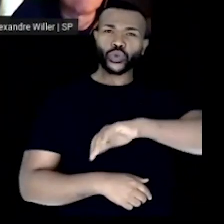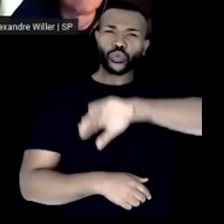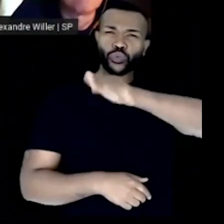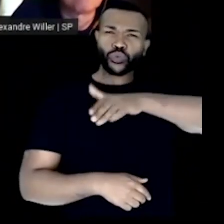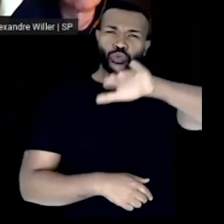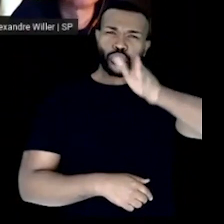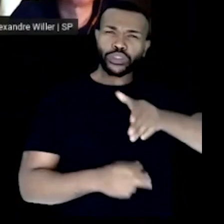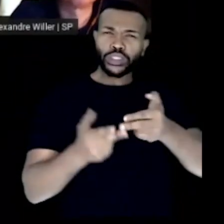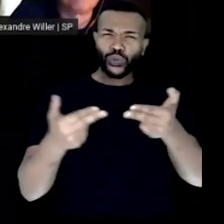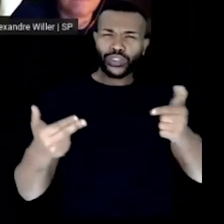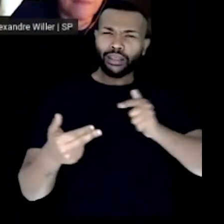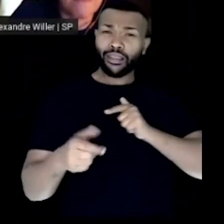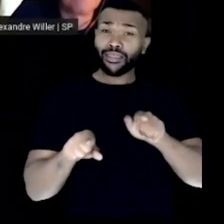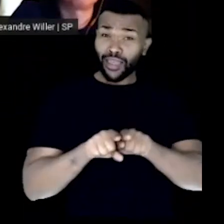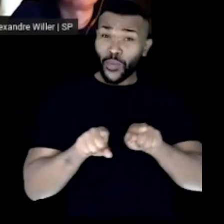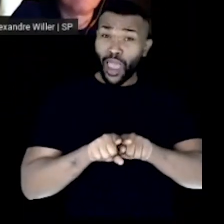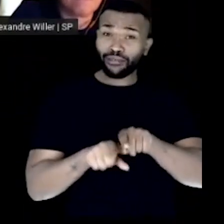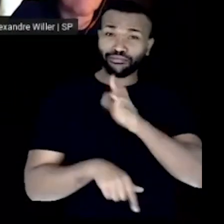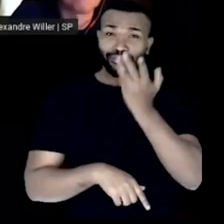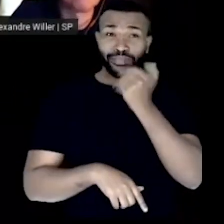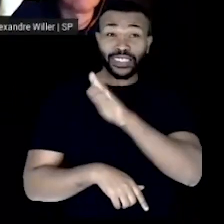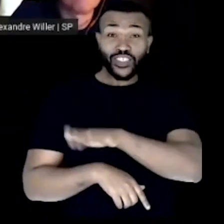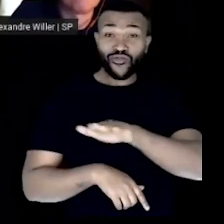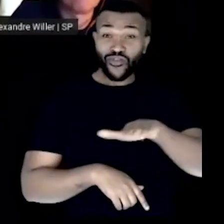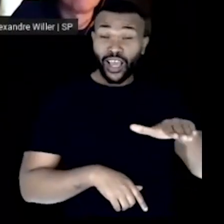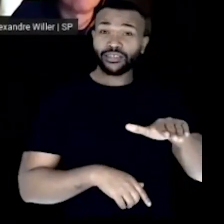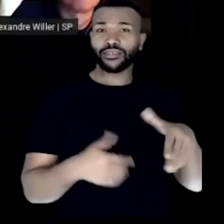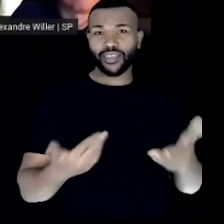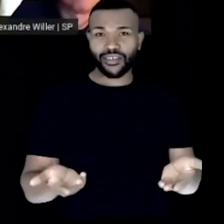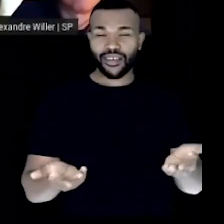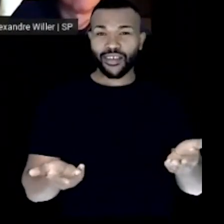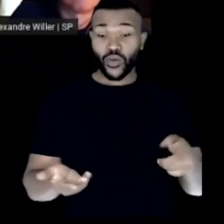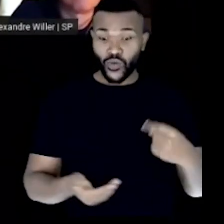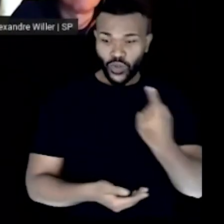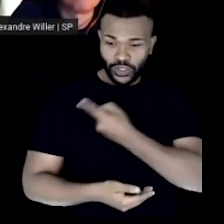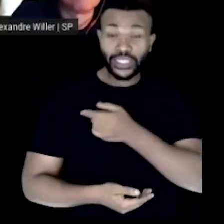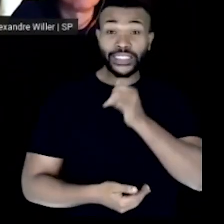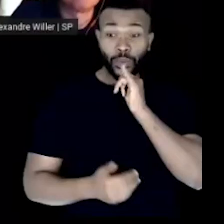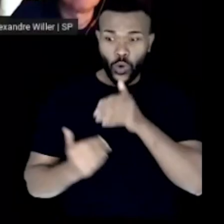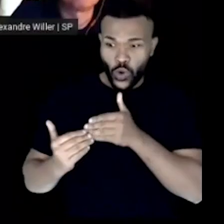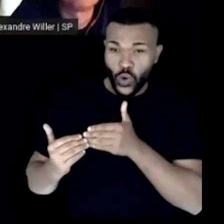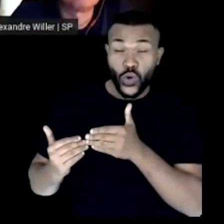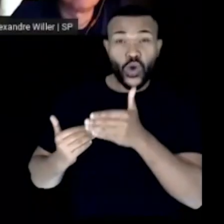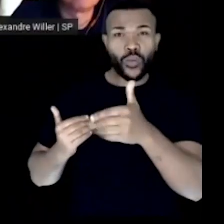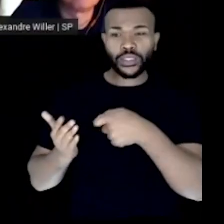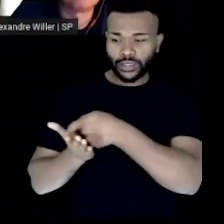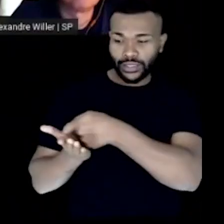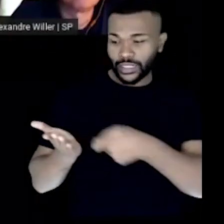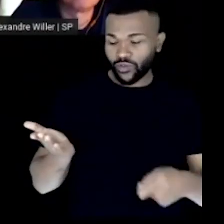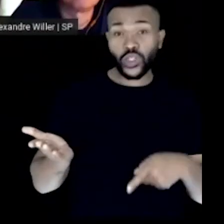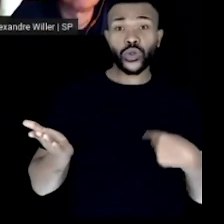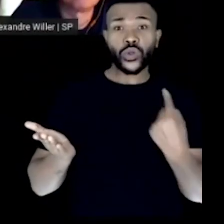das montanhas lá de ossos. Então tem umas coisas que vêm até da infância. É aquele eterno exercício, né? Quando a gente